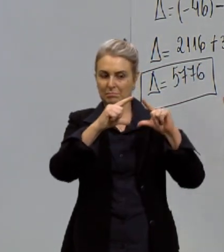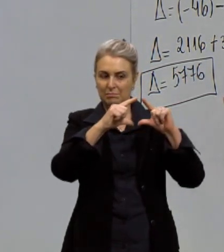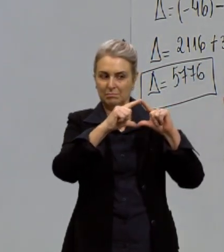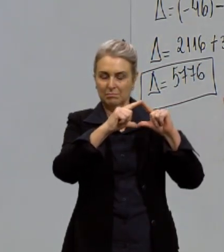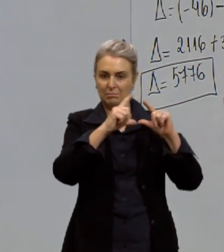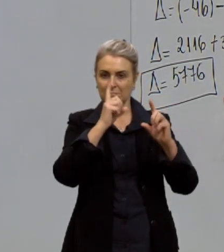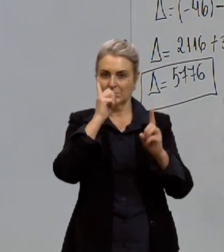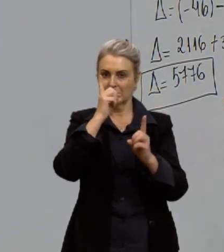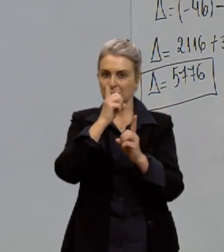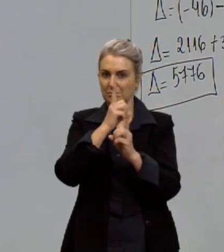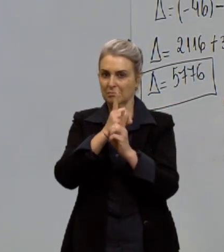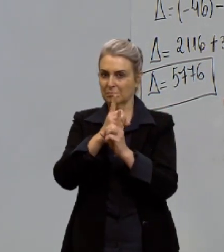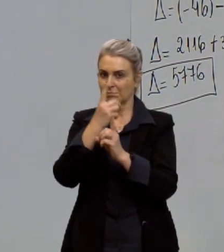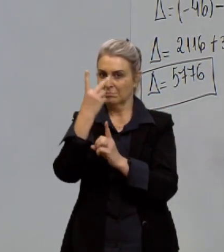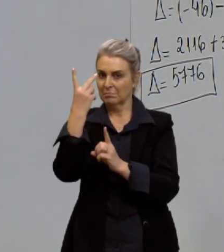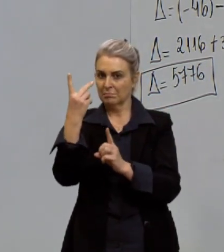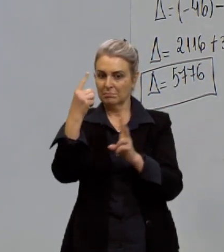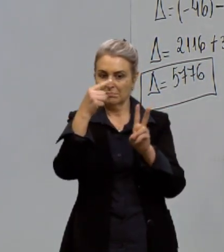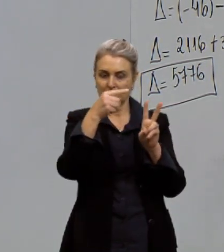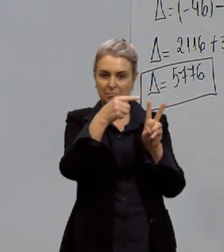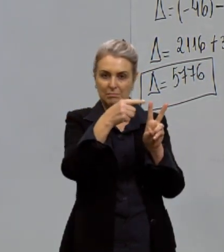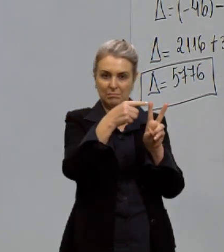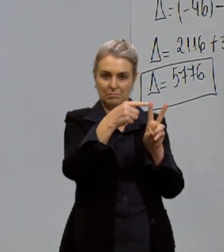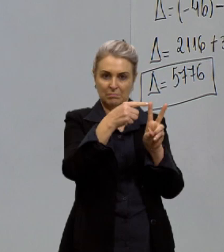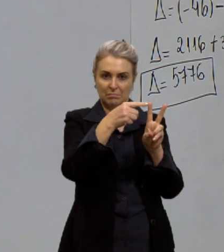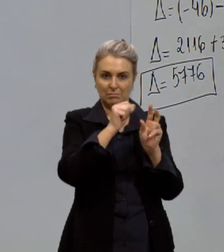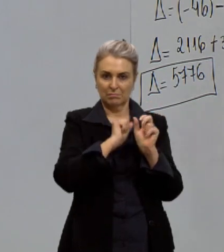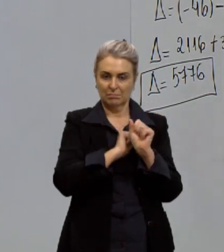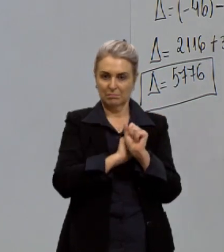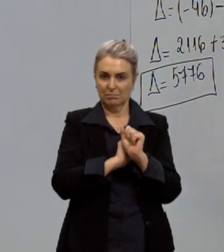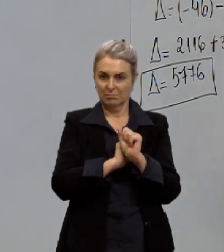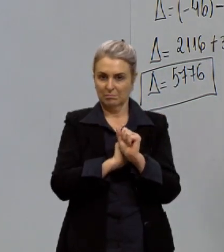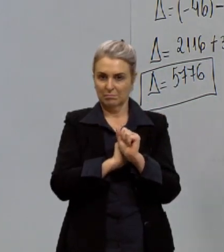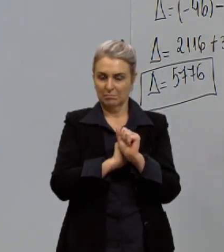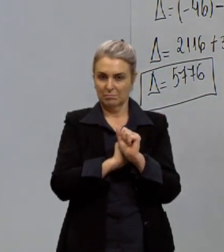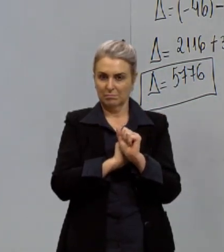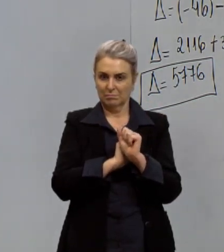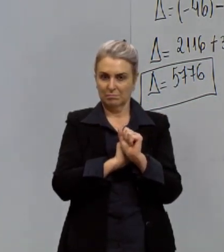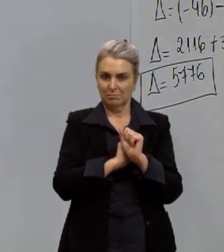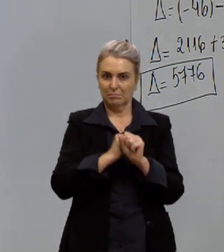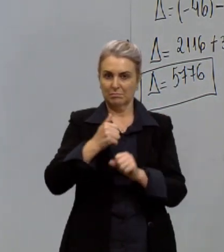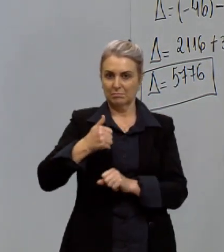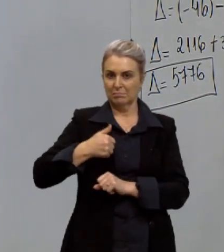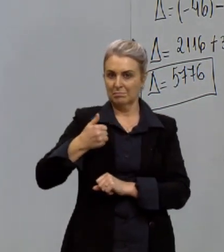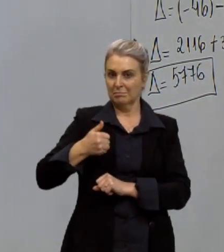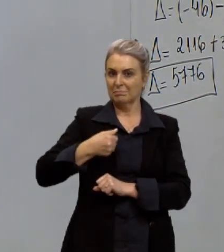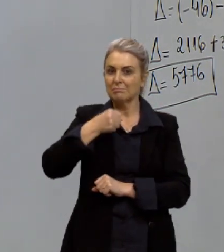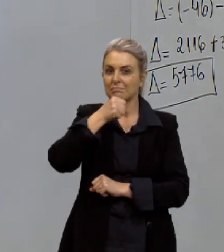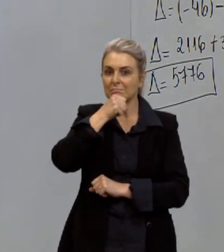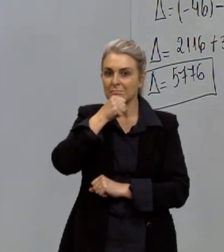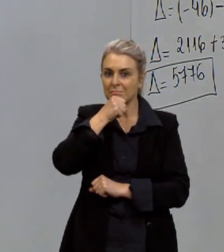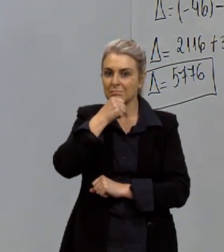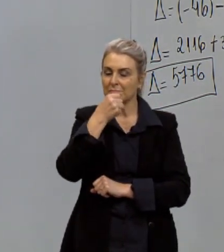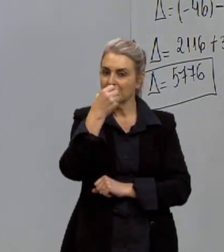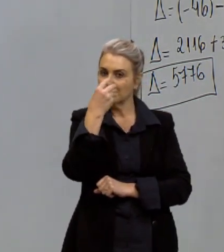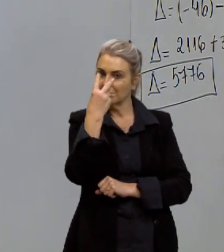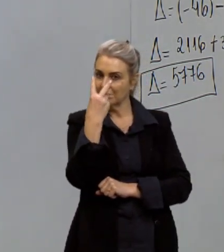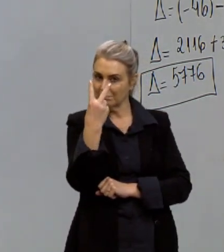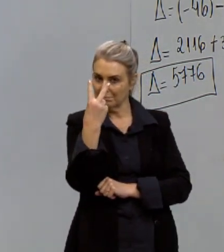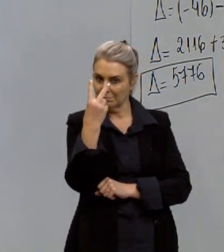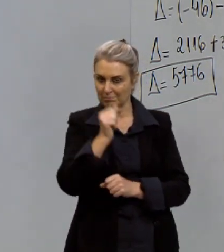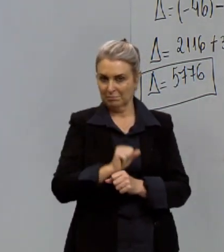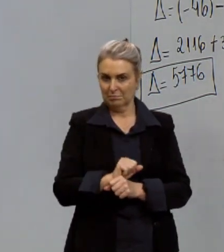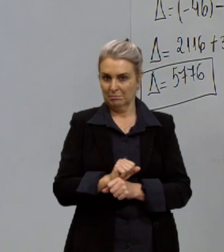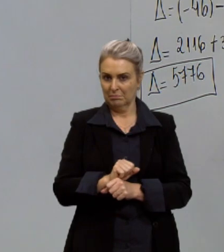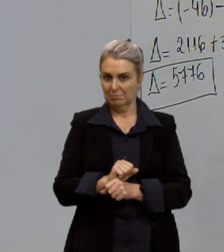encontrar duas raízes. Então, eu vou encontrar para o valor da idade da avó, dois valores. Um